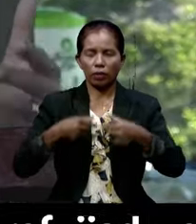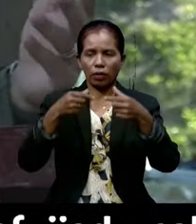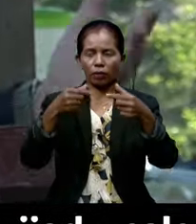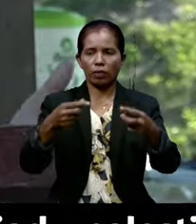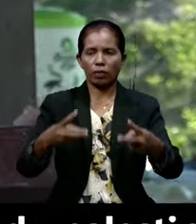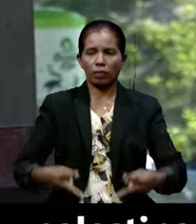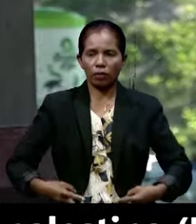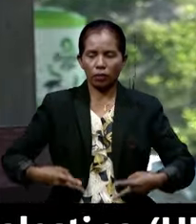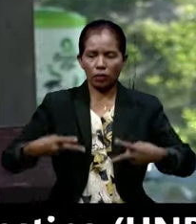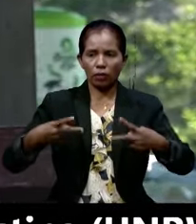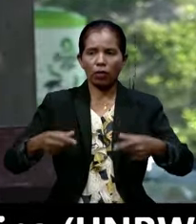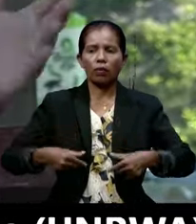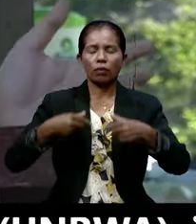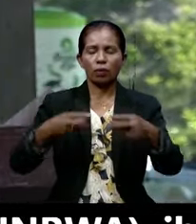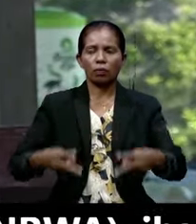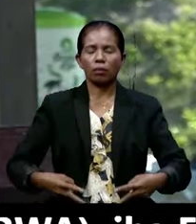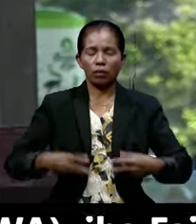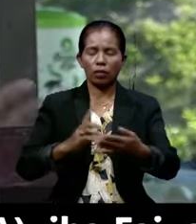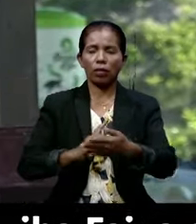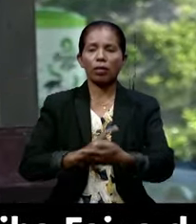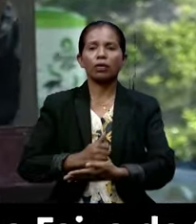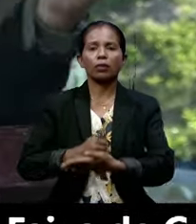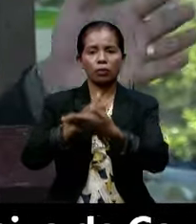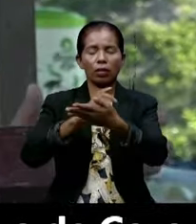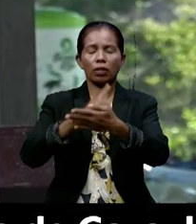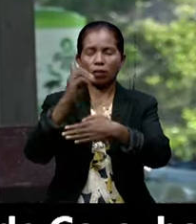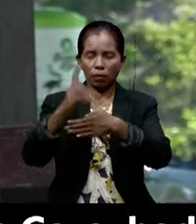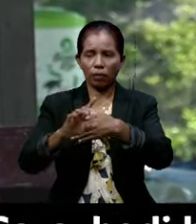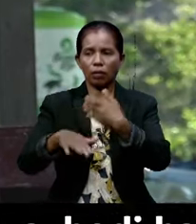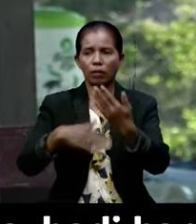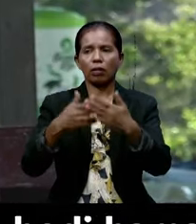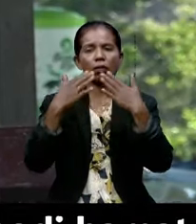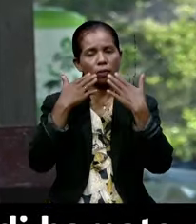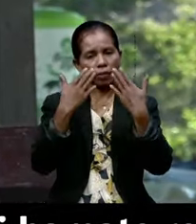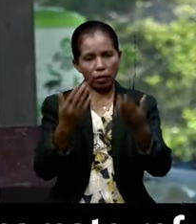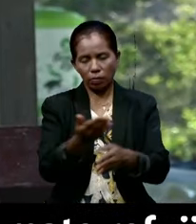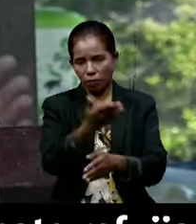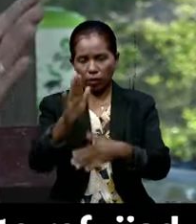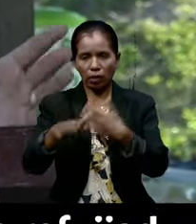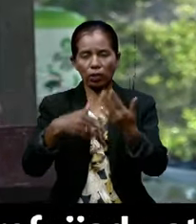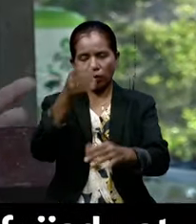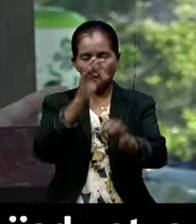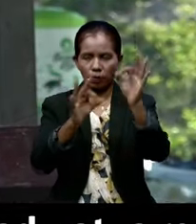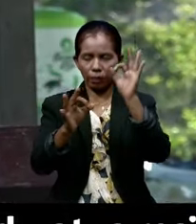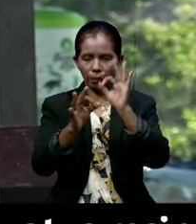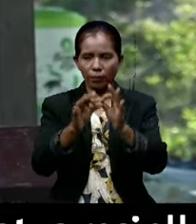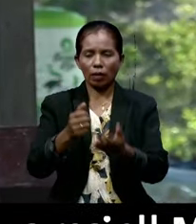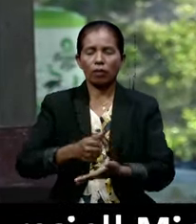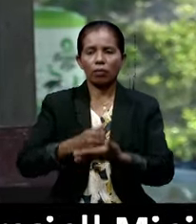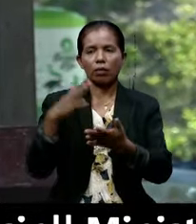vida fo moris ajuda desenvolvimento raide nih. Mabe alin sere beltura, o agres bi menhira nih confiansa. Ser sa exemplo, jovem